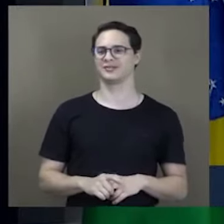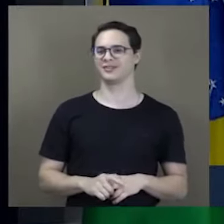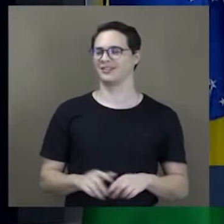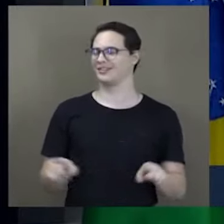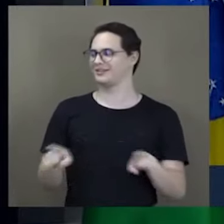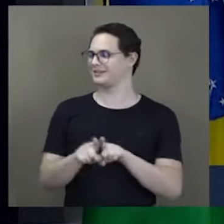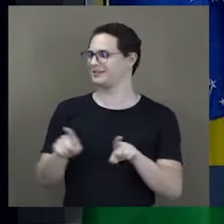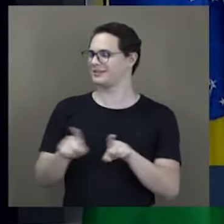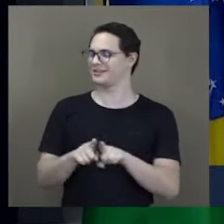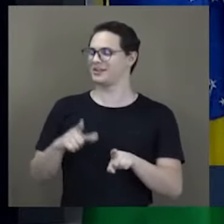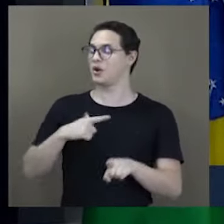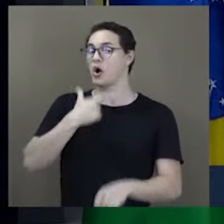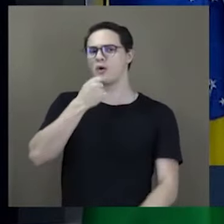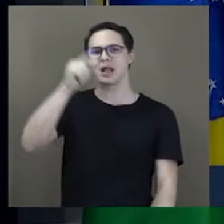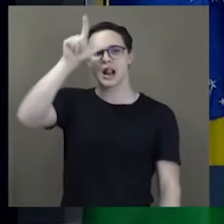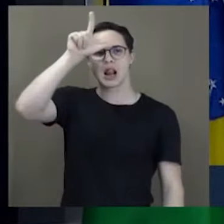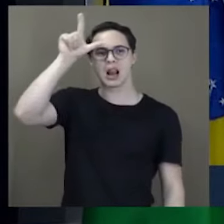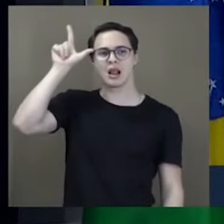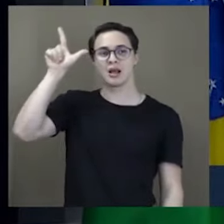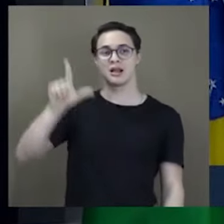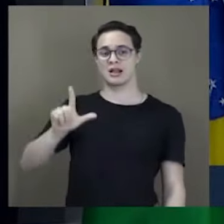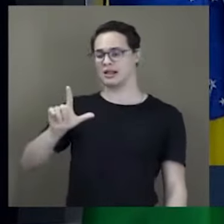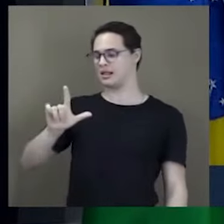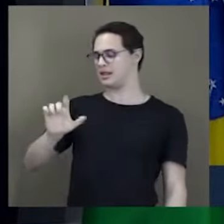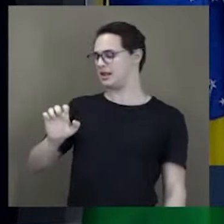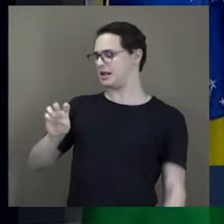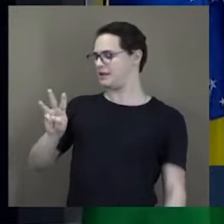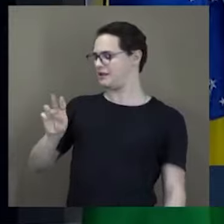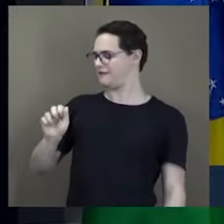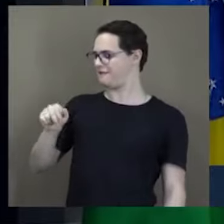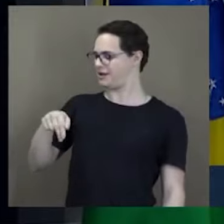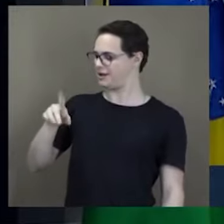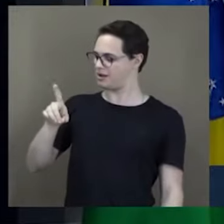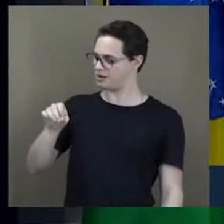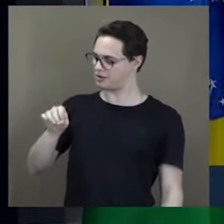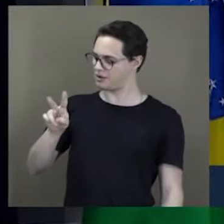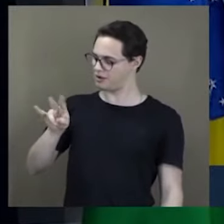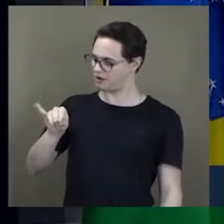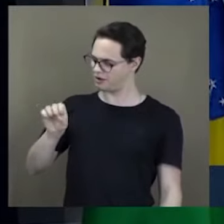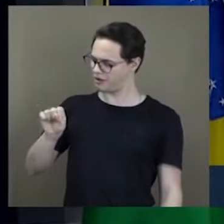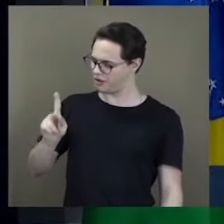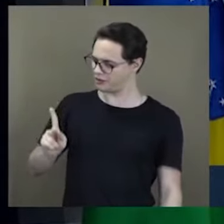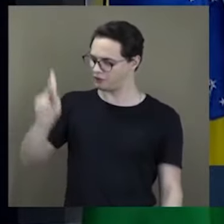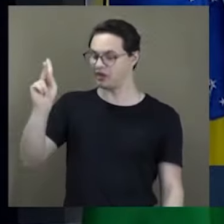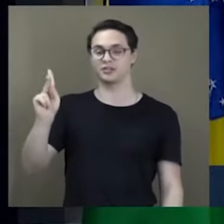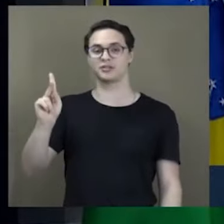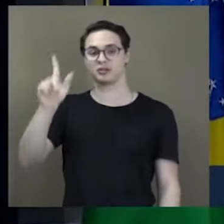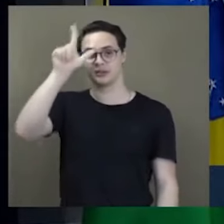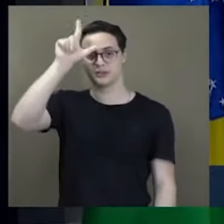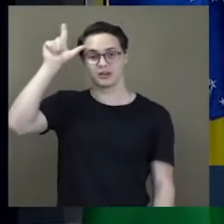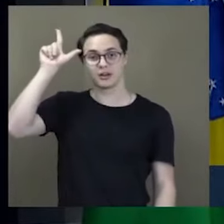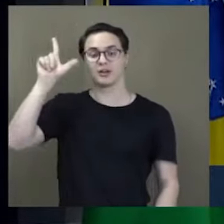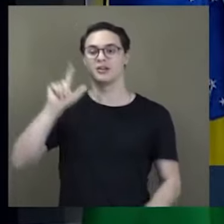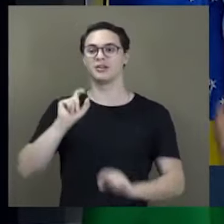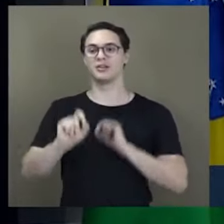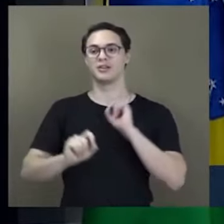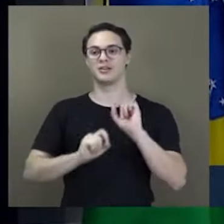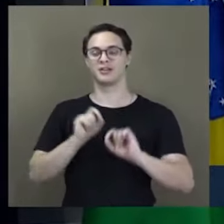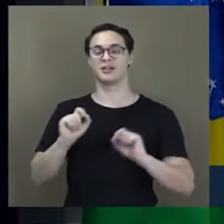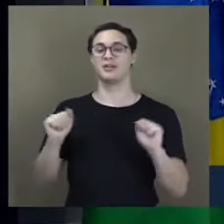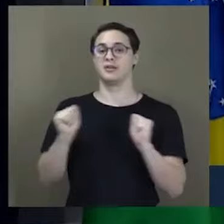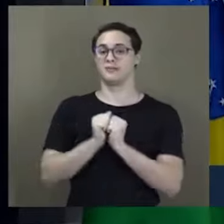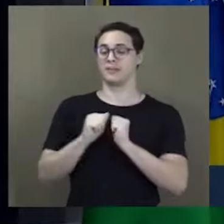o grande lewandovski essa figura impoluta Eita agora o Brasil Vou enfrentar